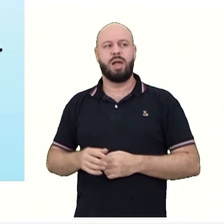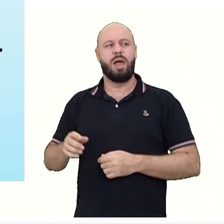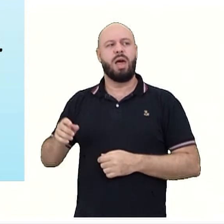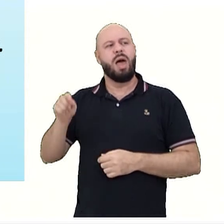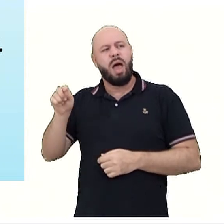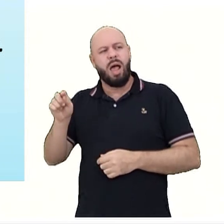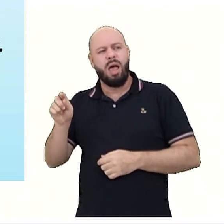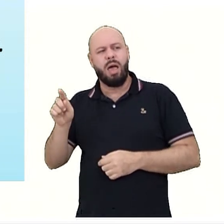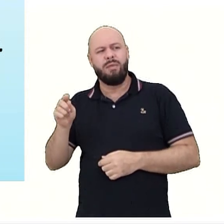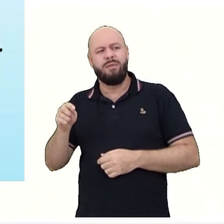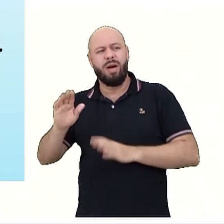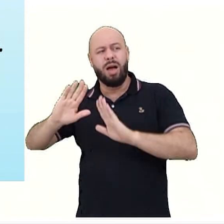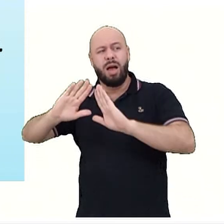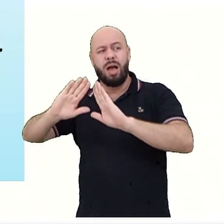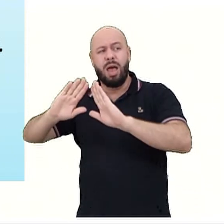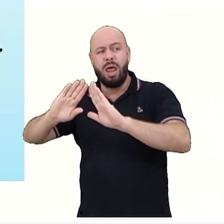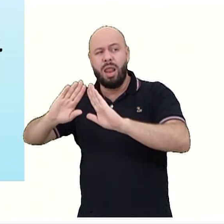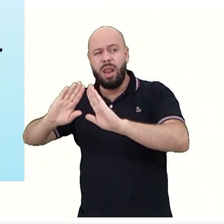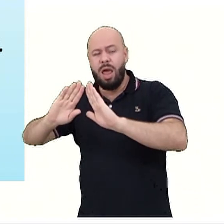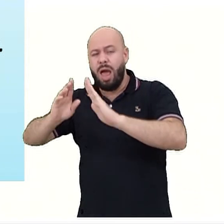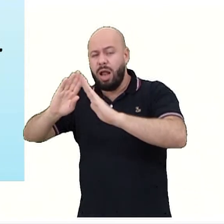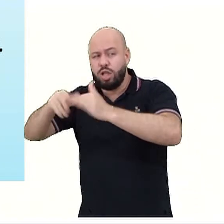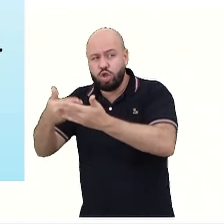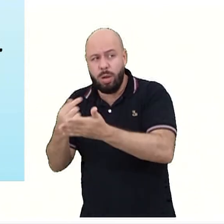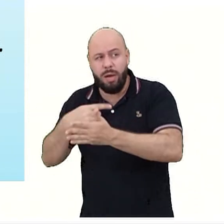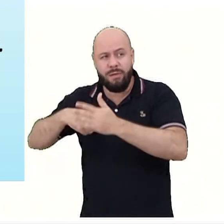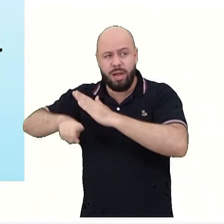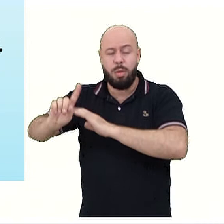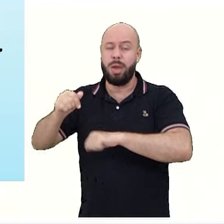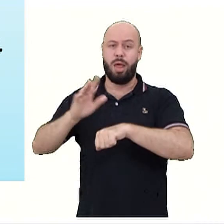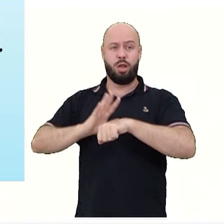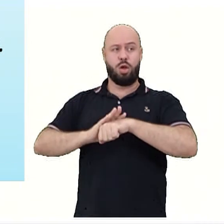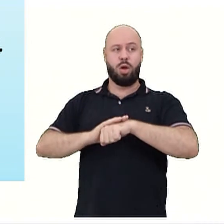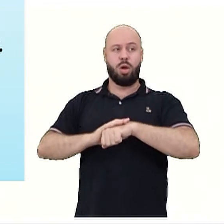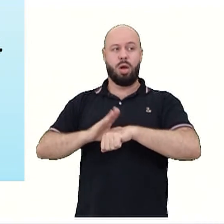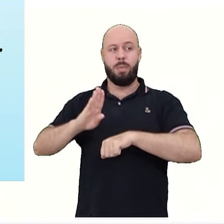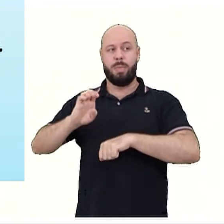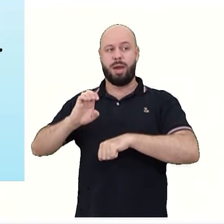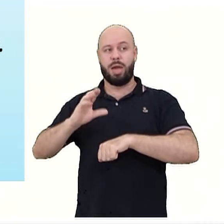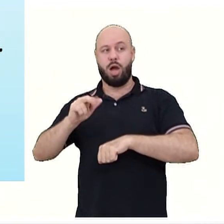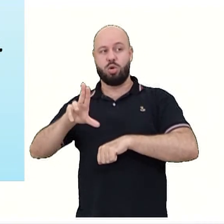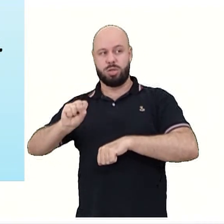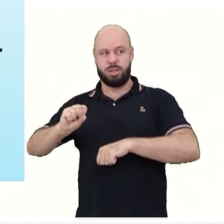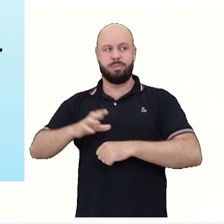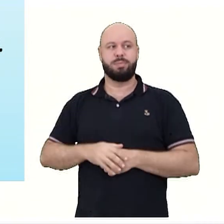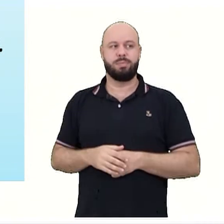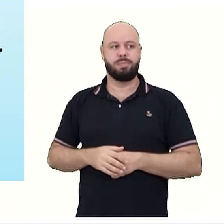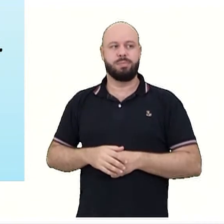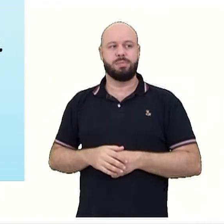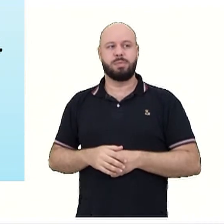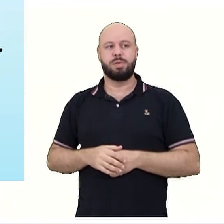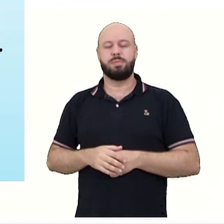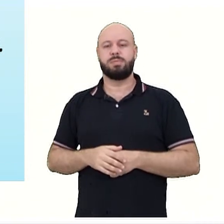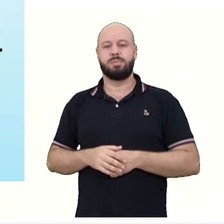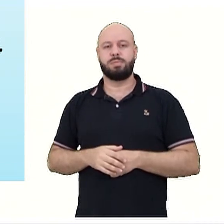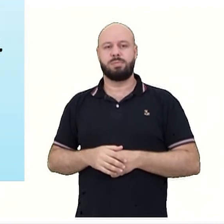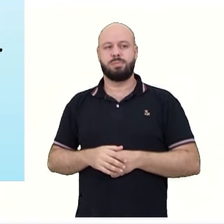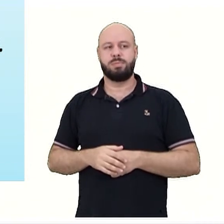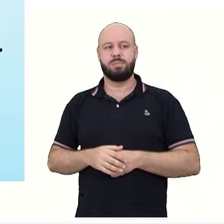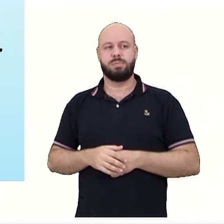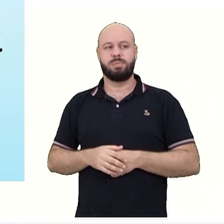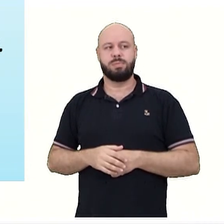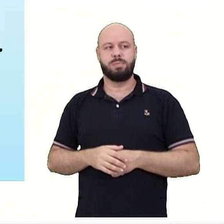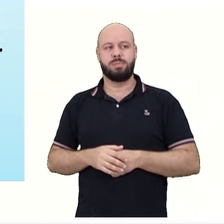didn't go to school because she was very sick. Ela não foi para a escola porque ela estava